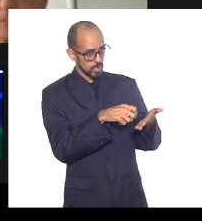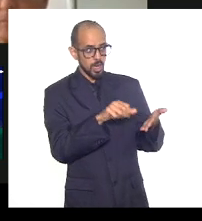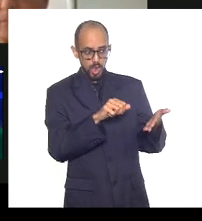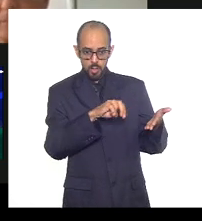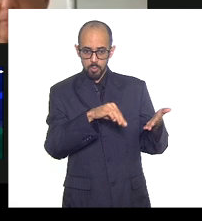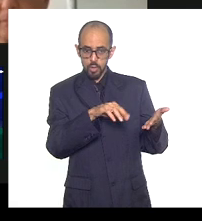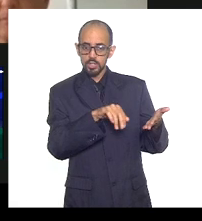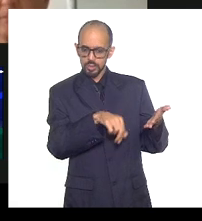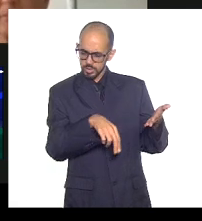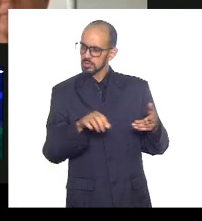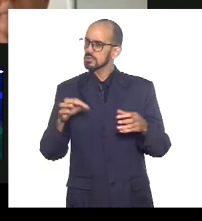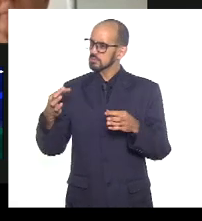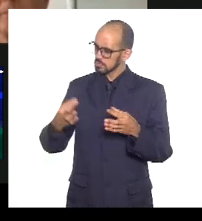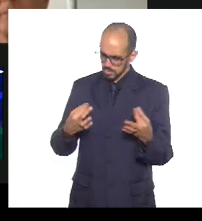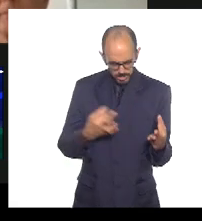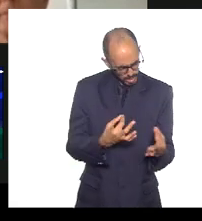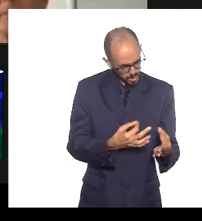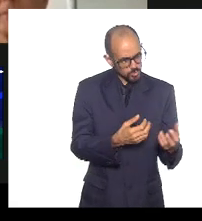em regime